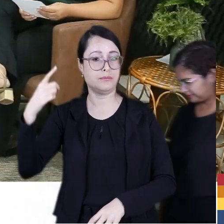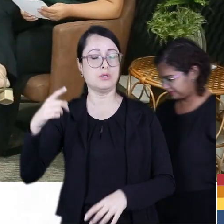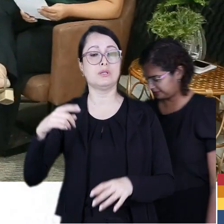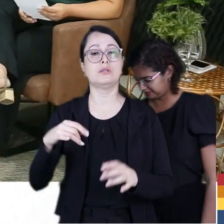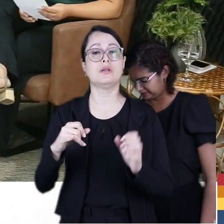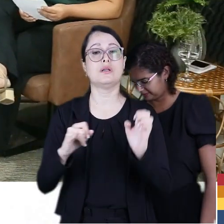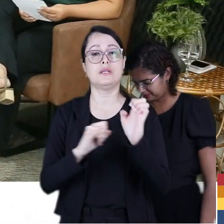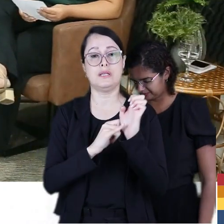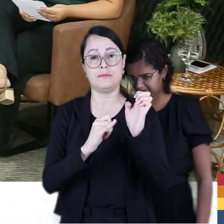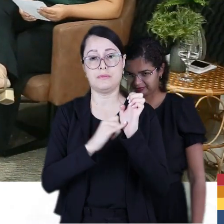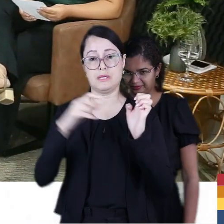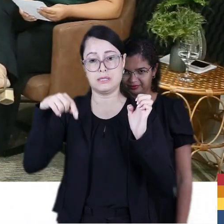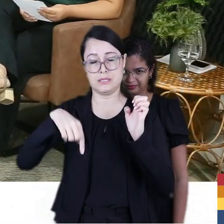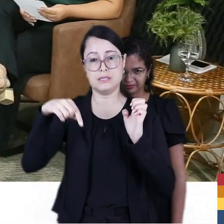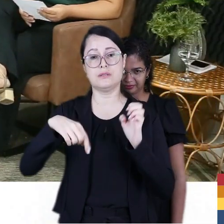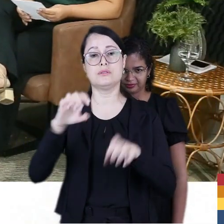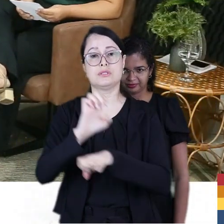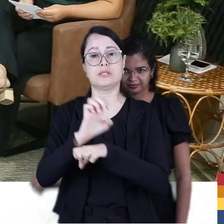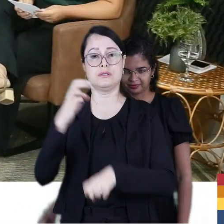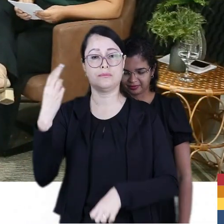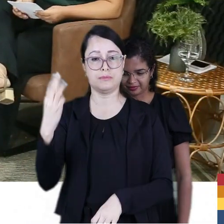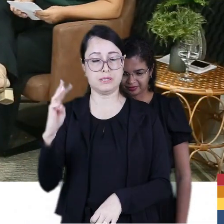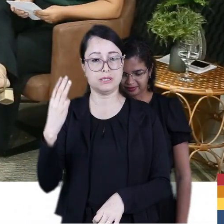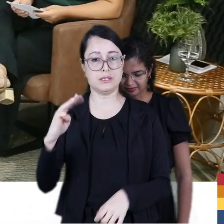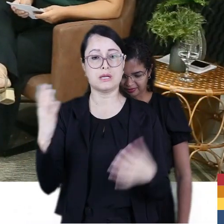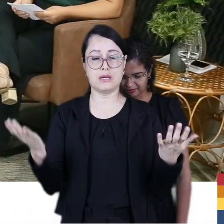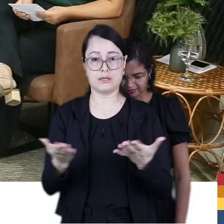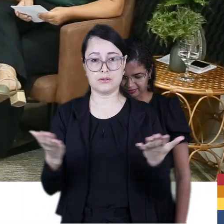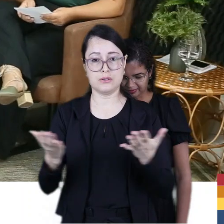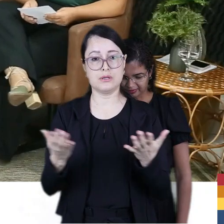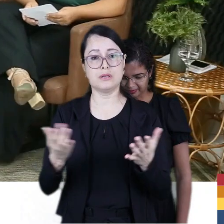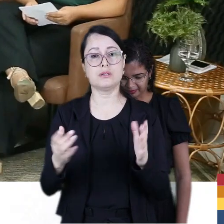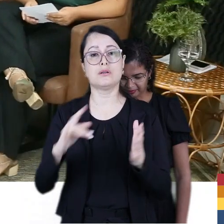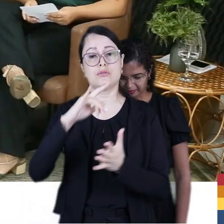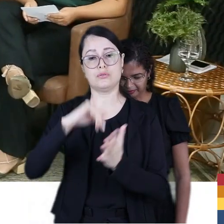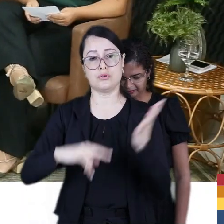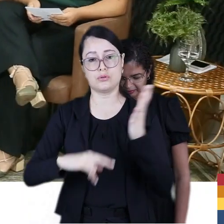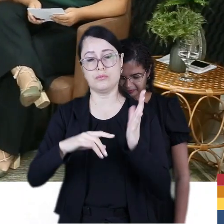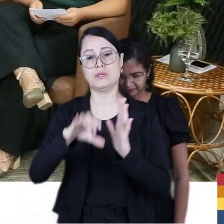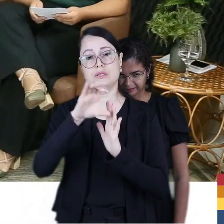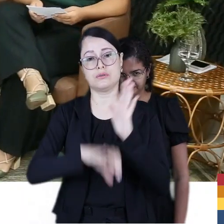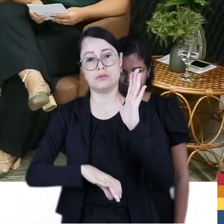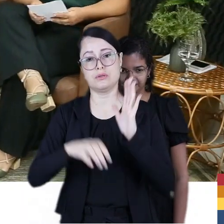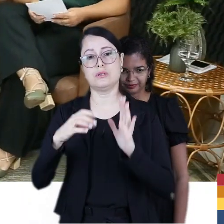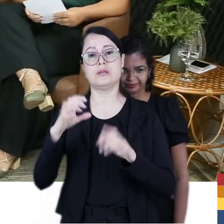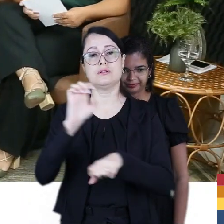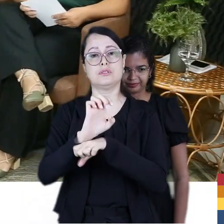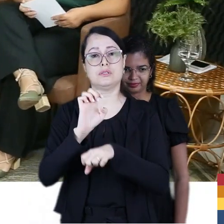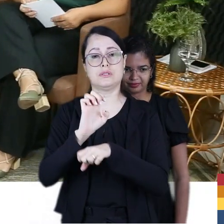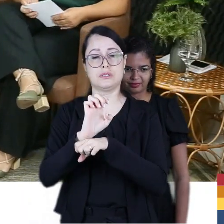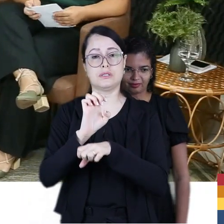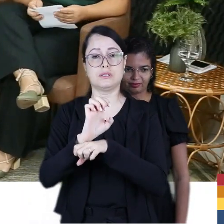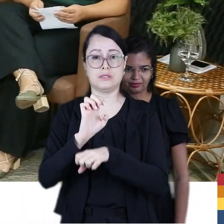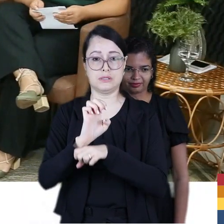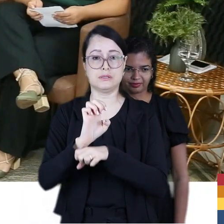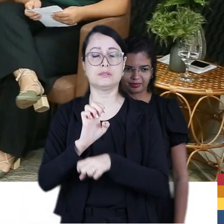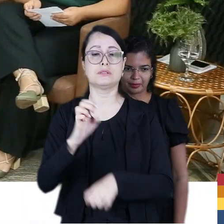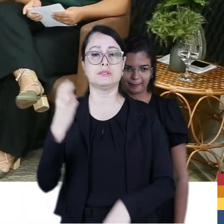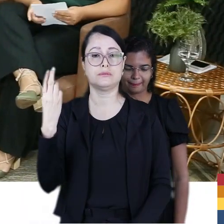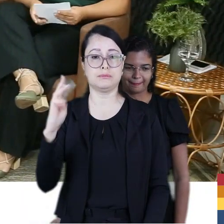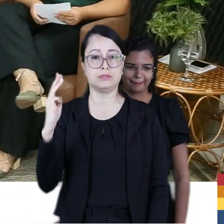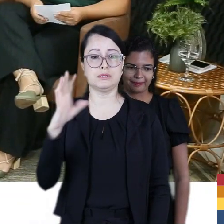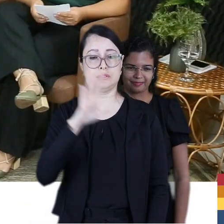técnica e profissional. Então, hoje eu vim conversar com vocês a respeito das bases conceituais e legais que regem